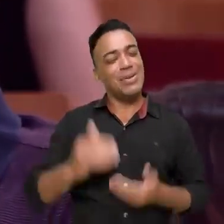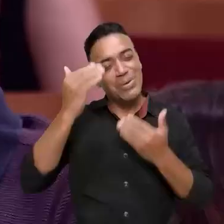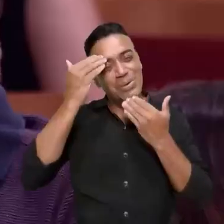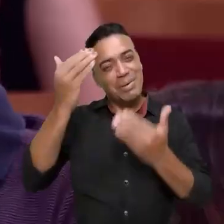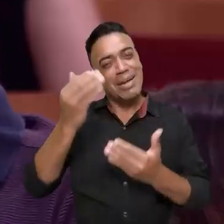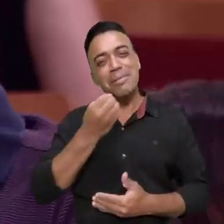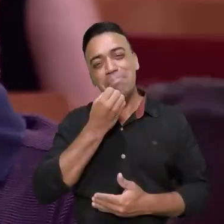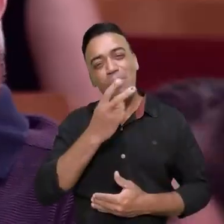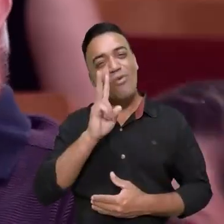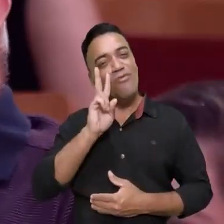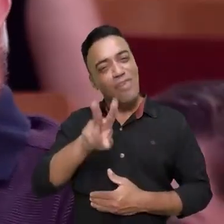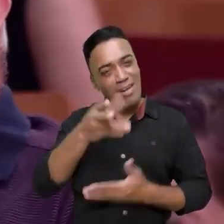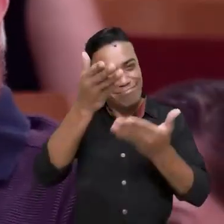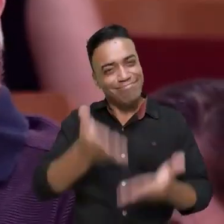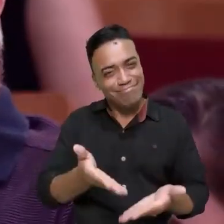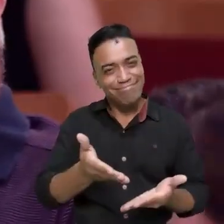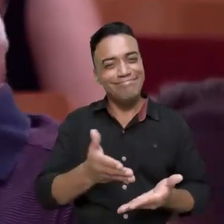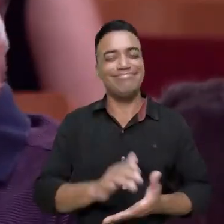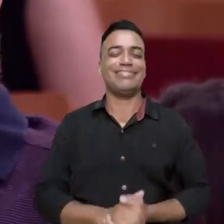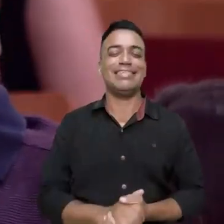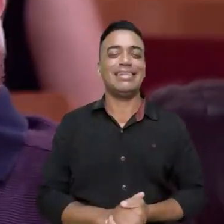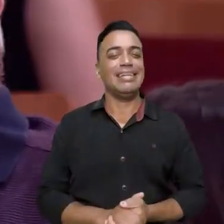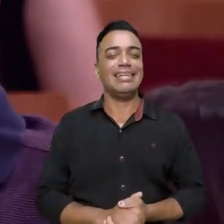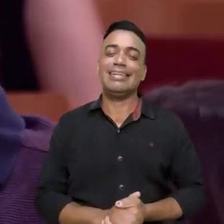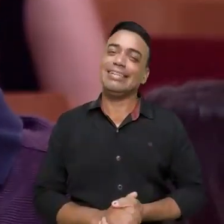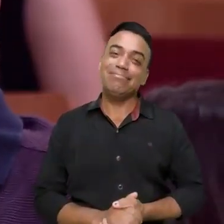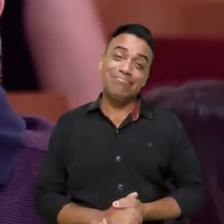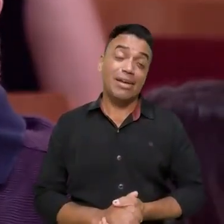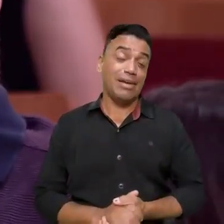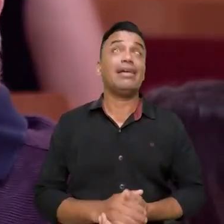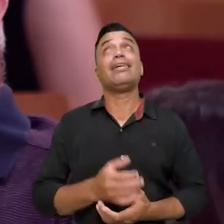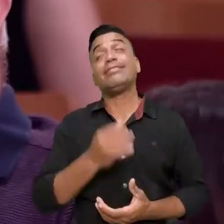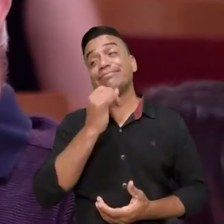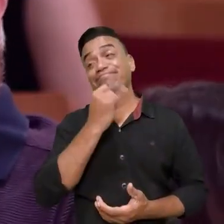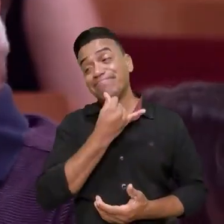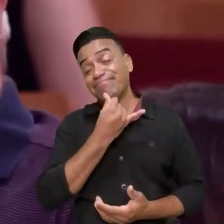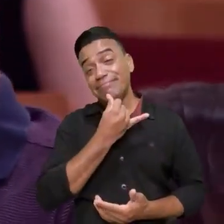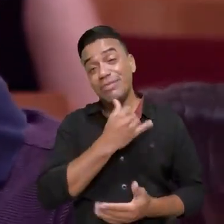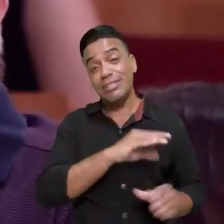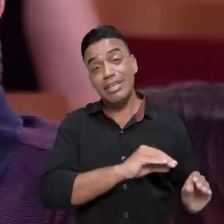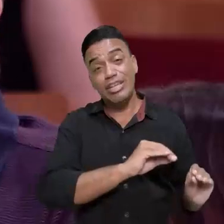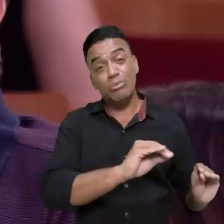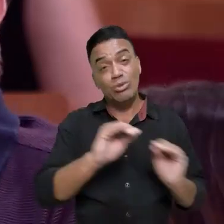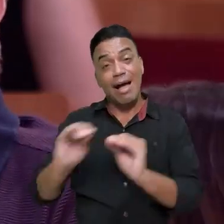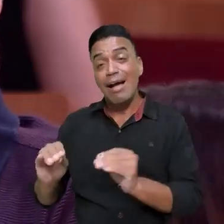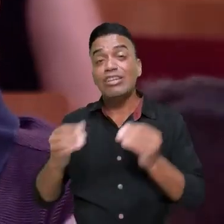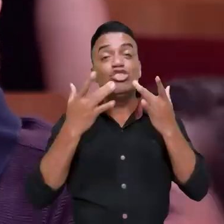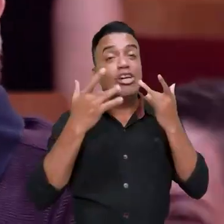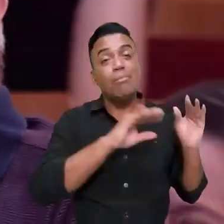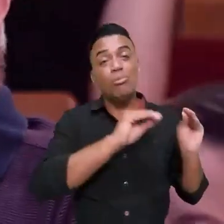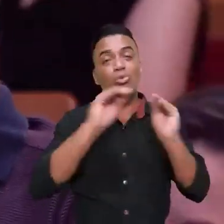Obrigado, bom te ver. E que pena que você está indo para o audiovisual. Que pena. Você tinha que estar no